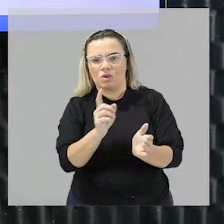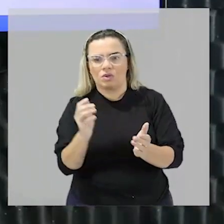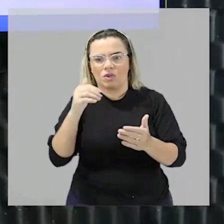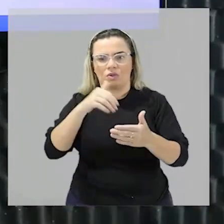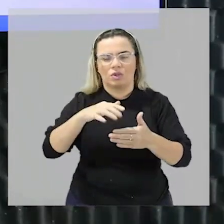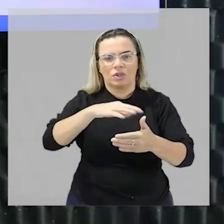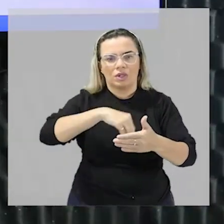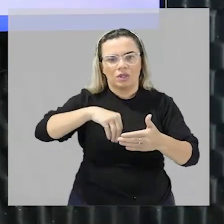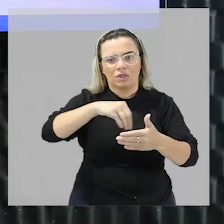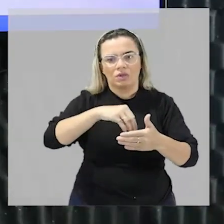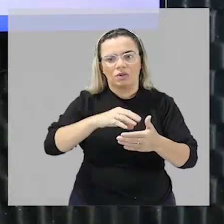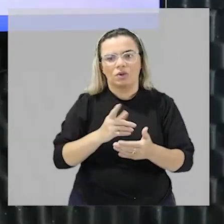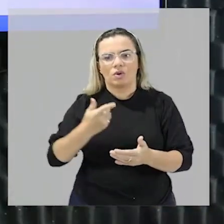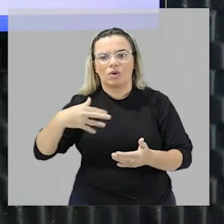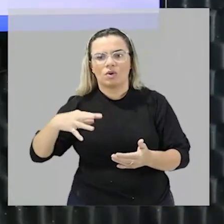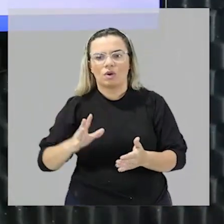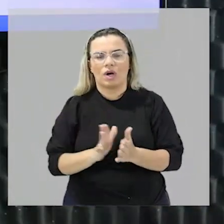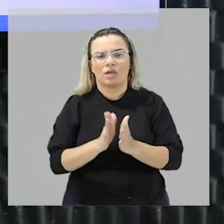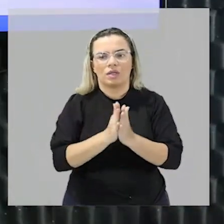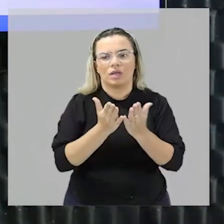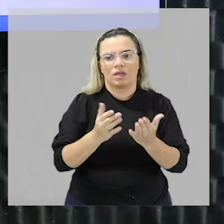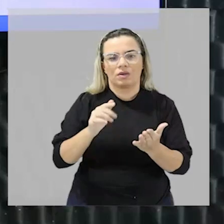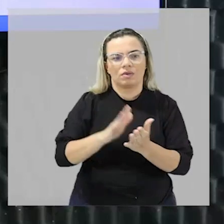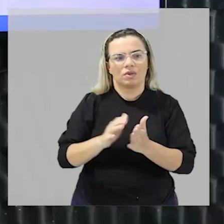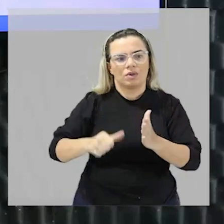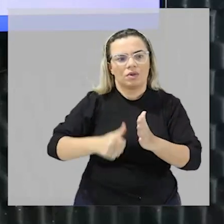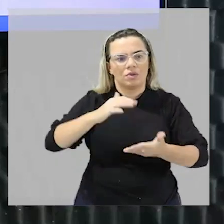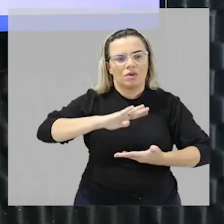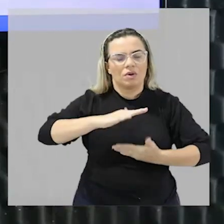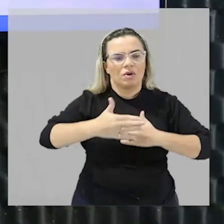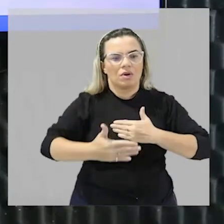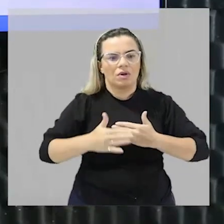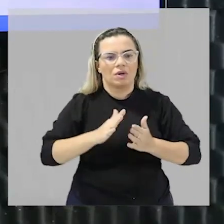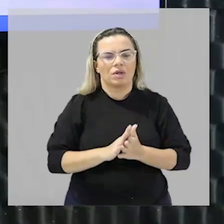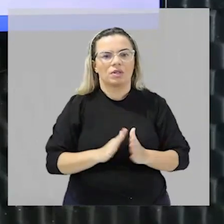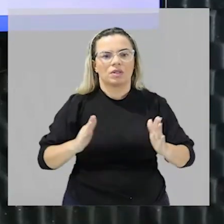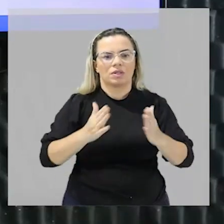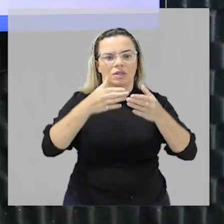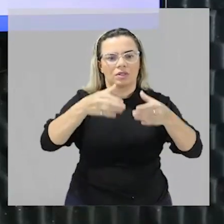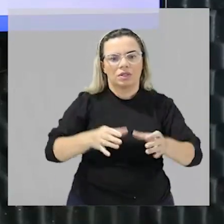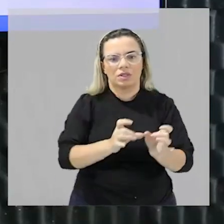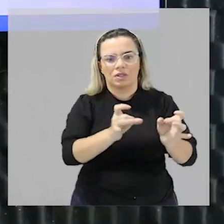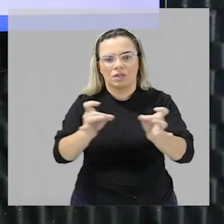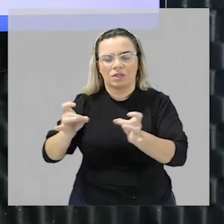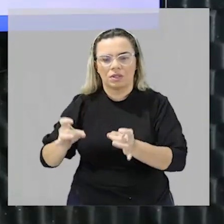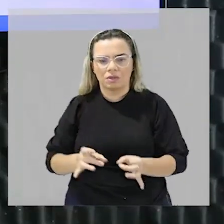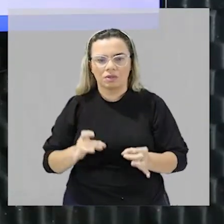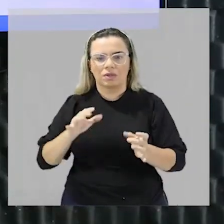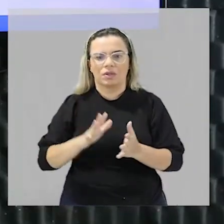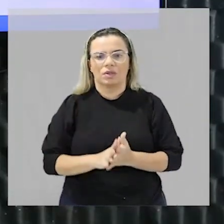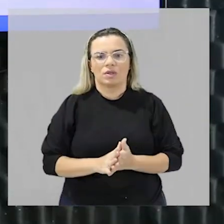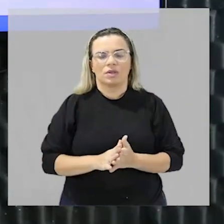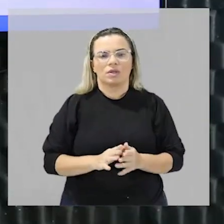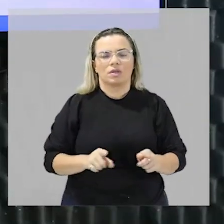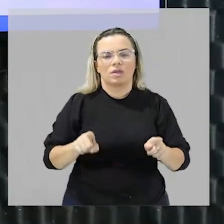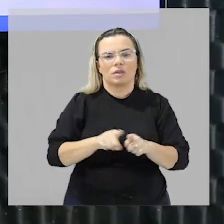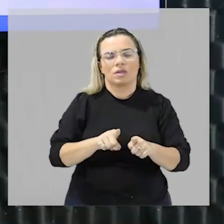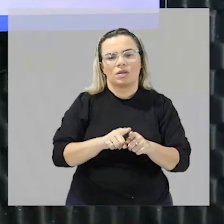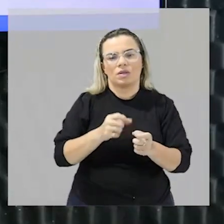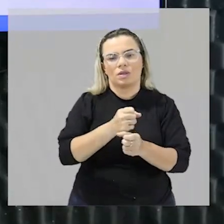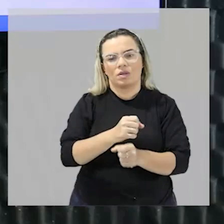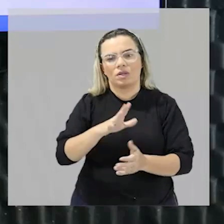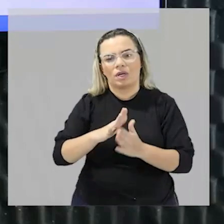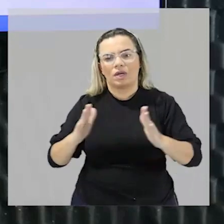primeiros caixeiros das casas de comércio, os criados da casa imperial, que não forem de galão branco, e